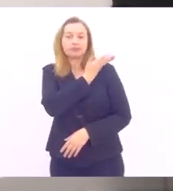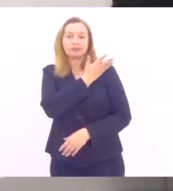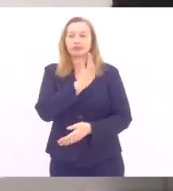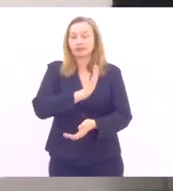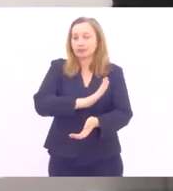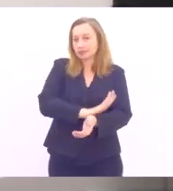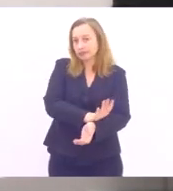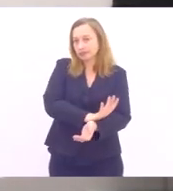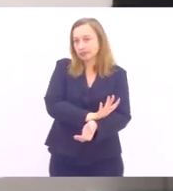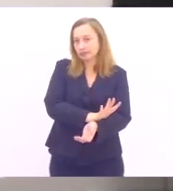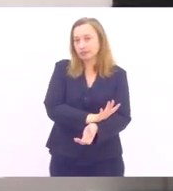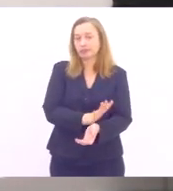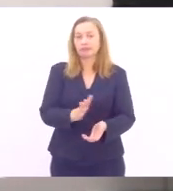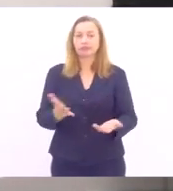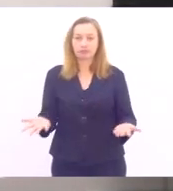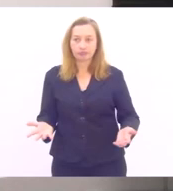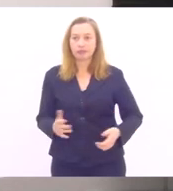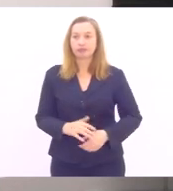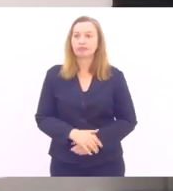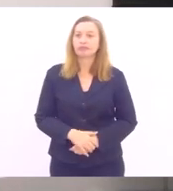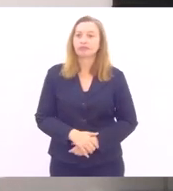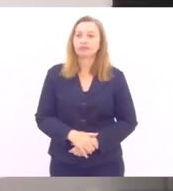racistas, machistas,